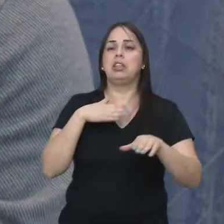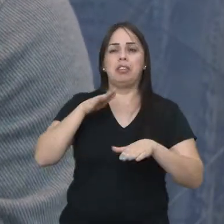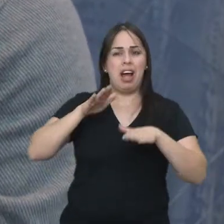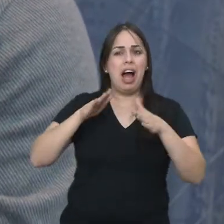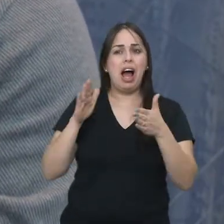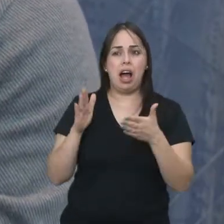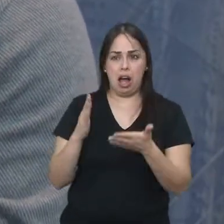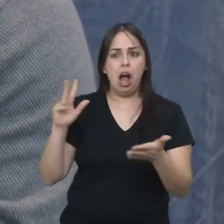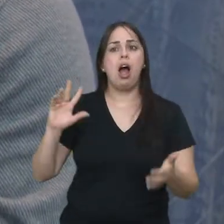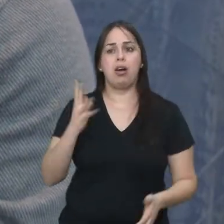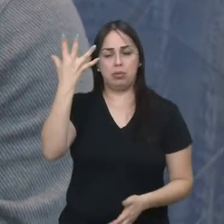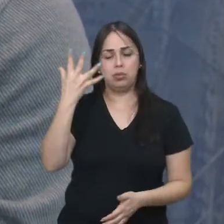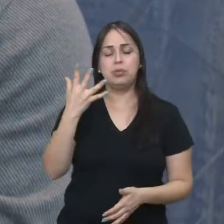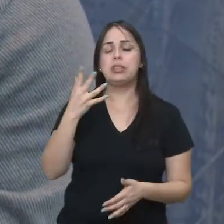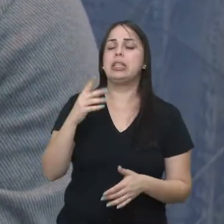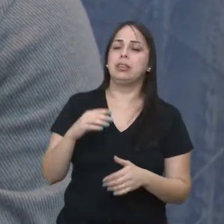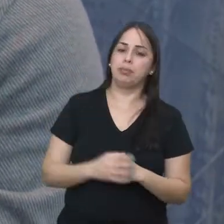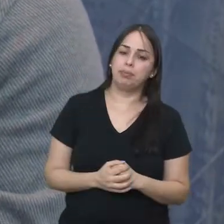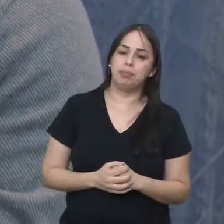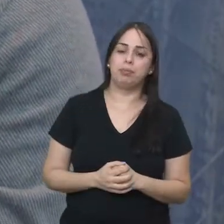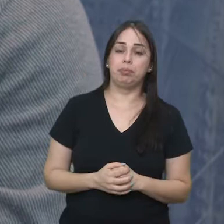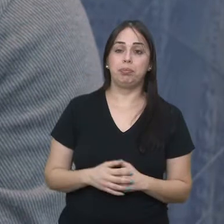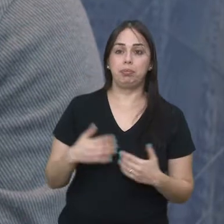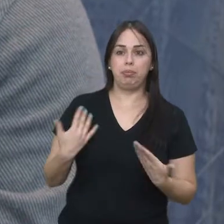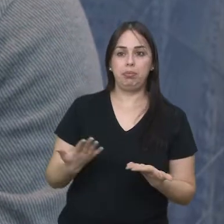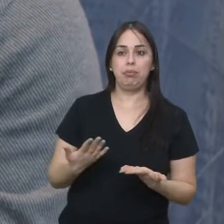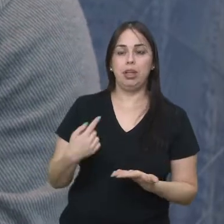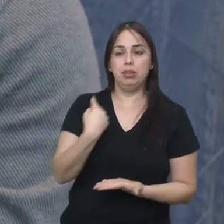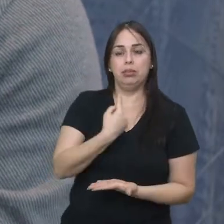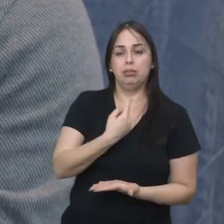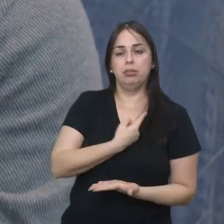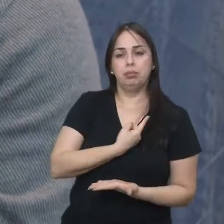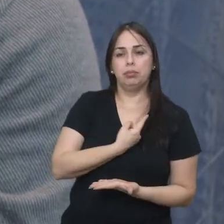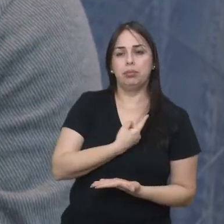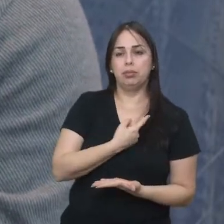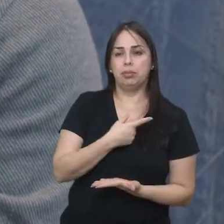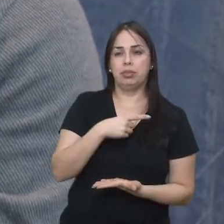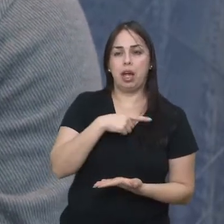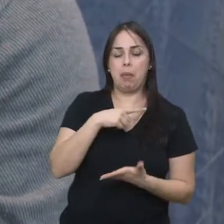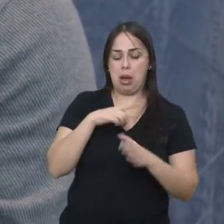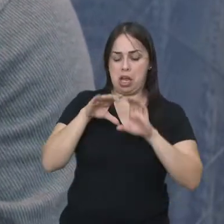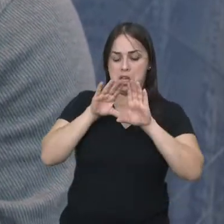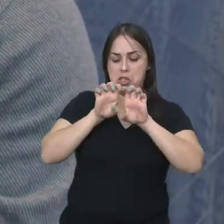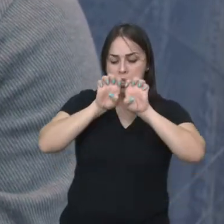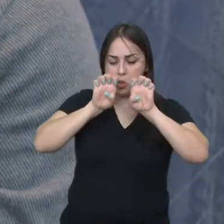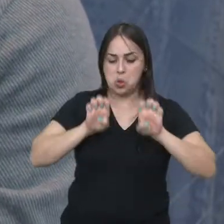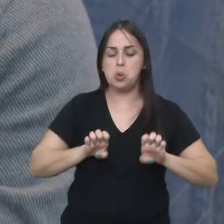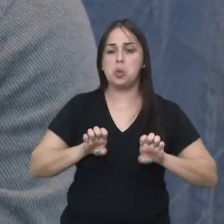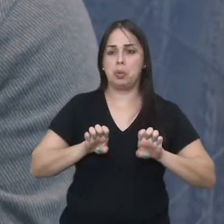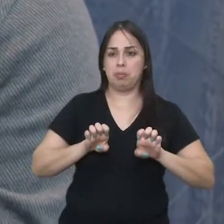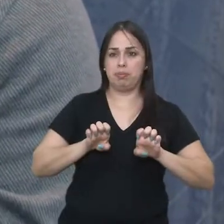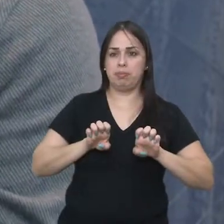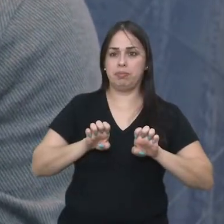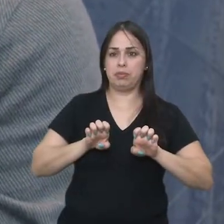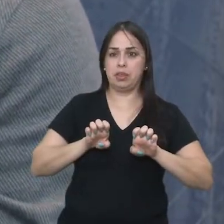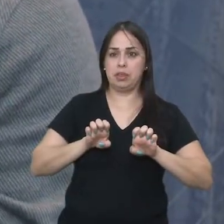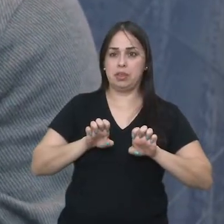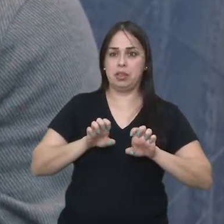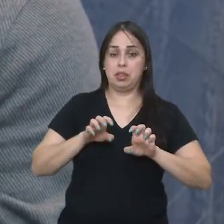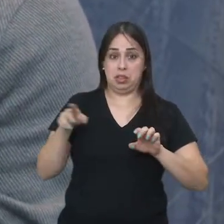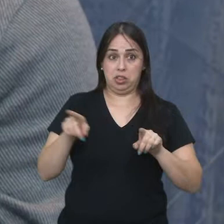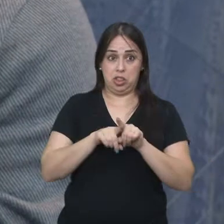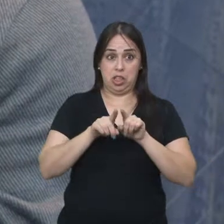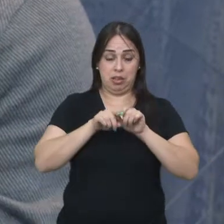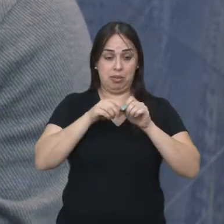muitas situações isso acontece. Então, nós temos realmente toda uma estrutura, não só como rede